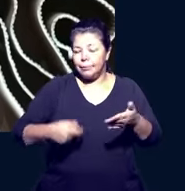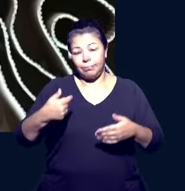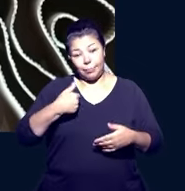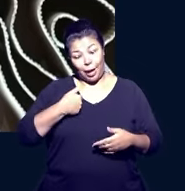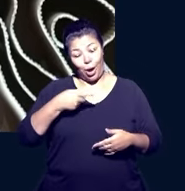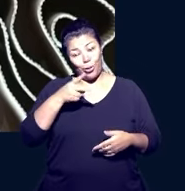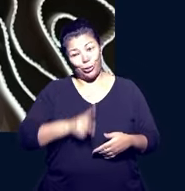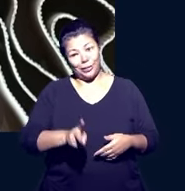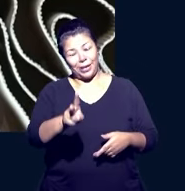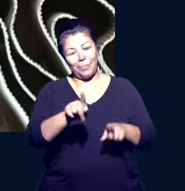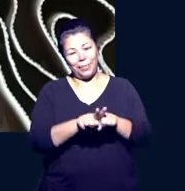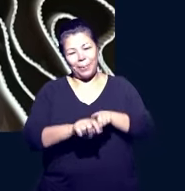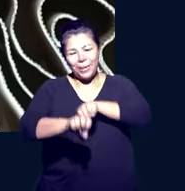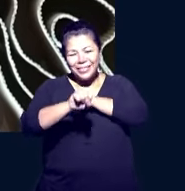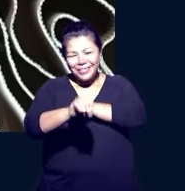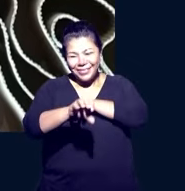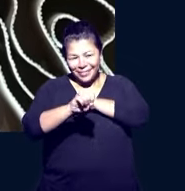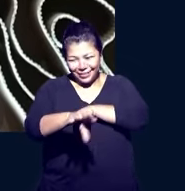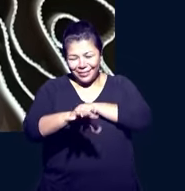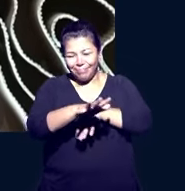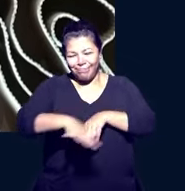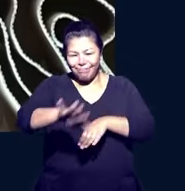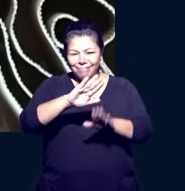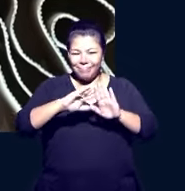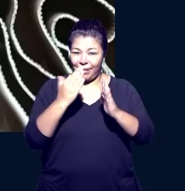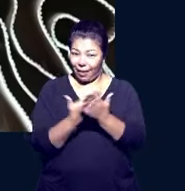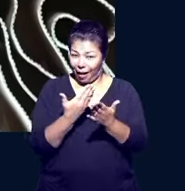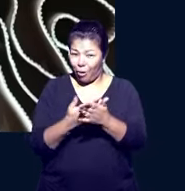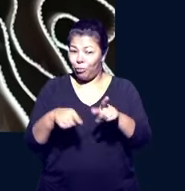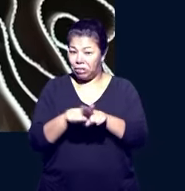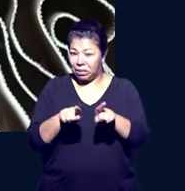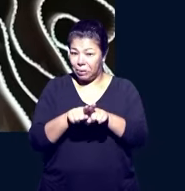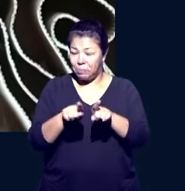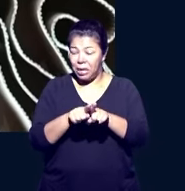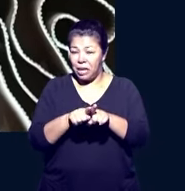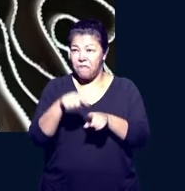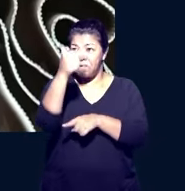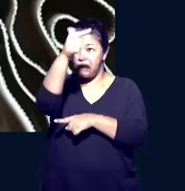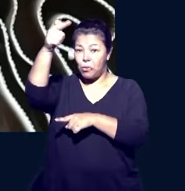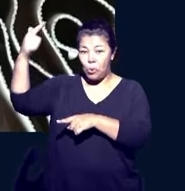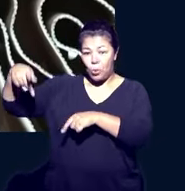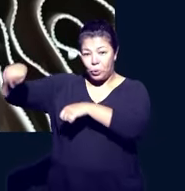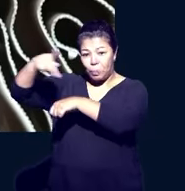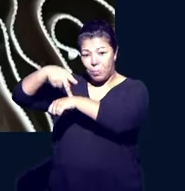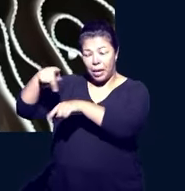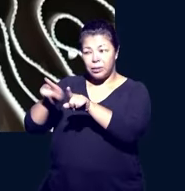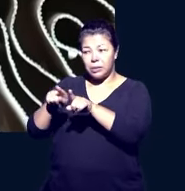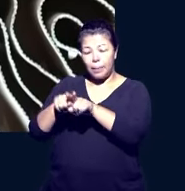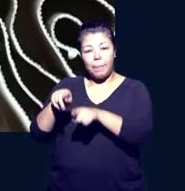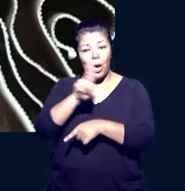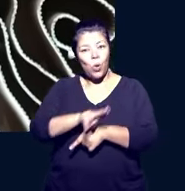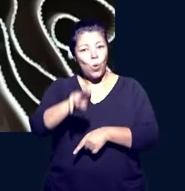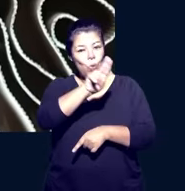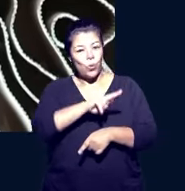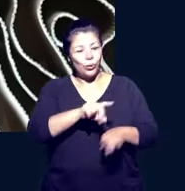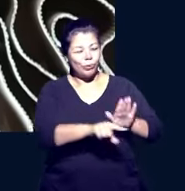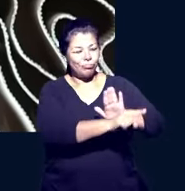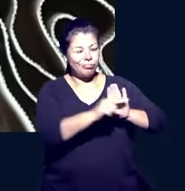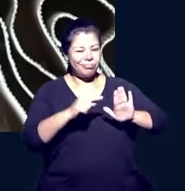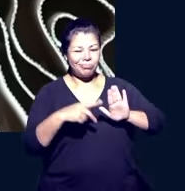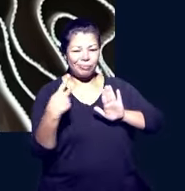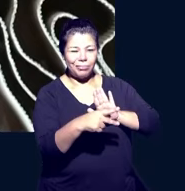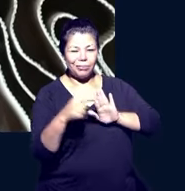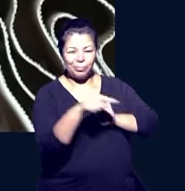aulas no exterior uso muitos textos do ministro Barroso Então para mim é uma honra um prazer tê-lo aqui enfim